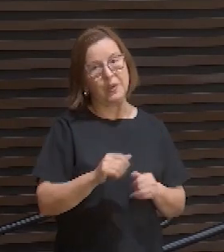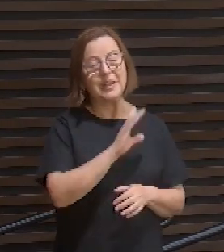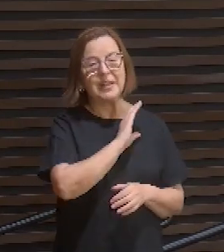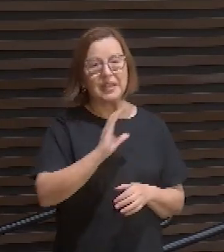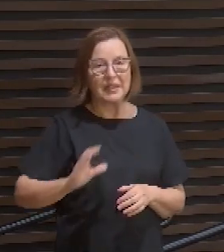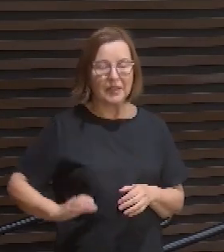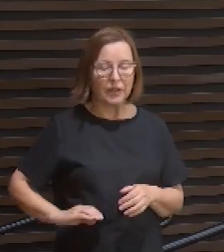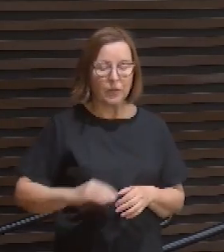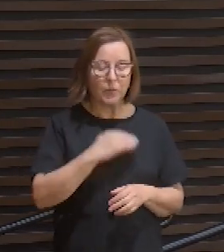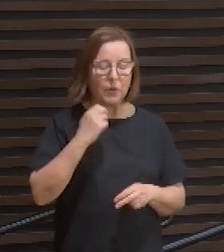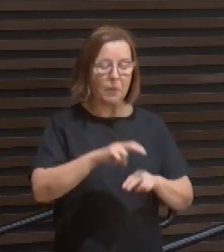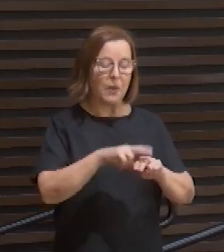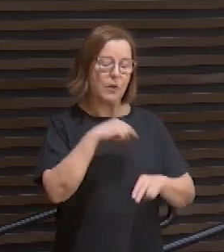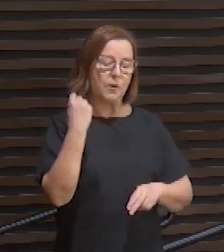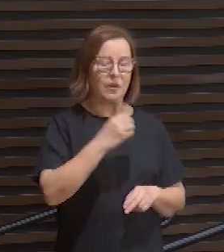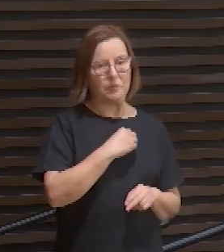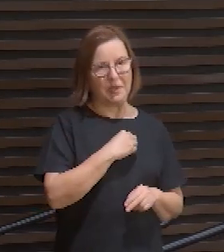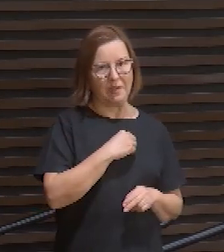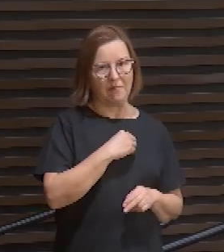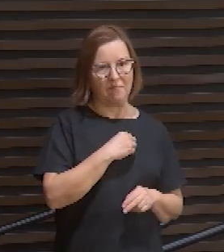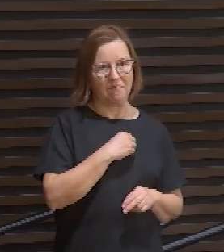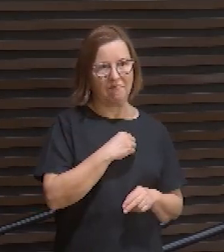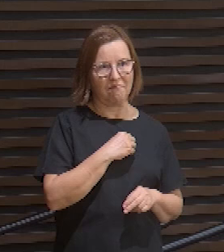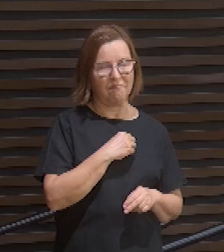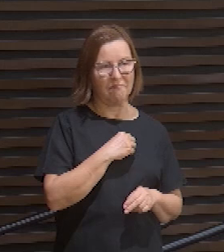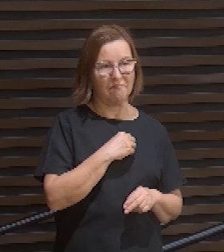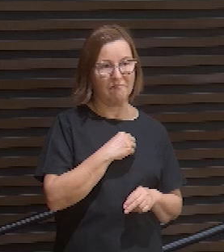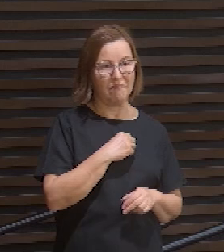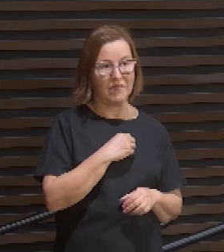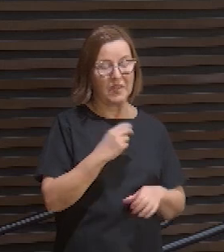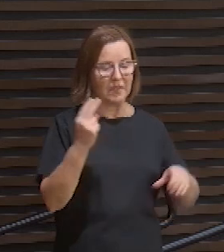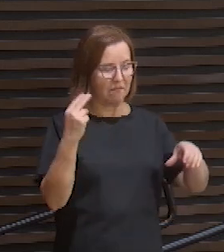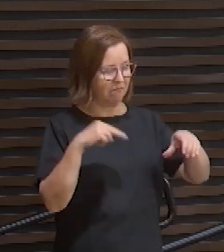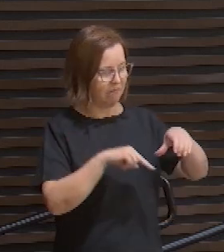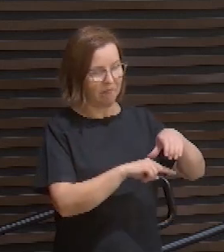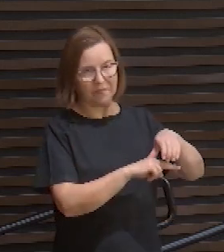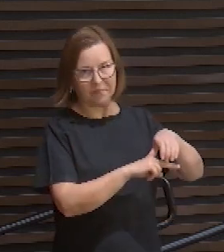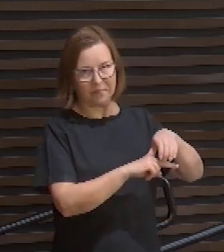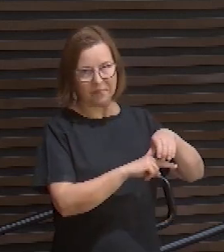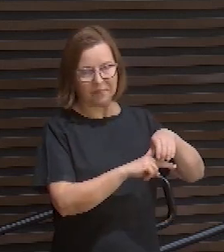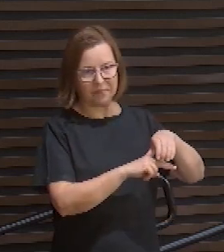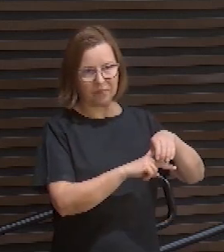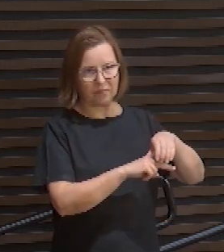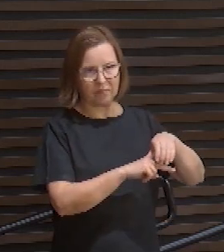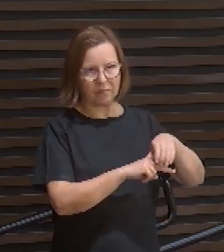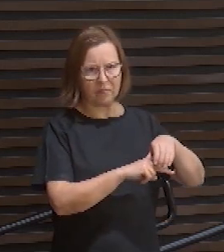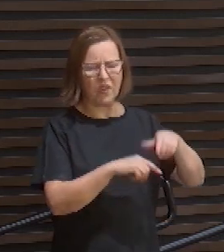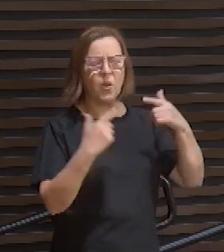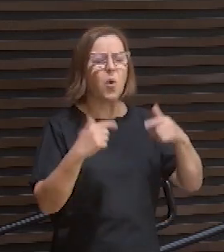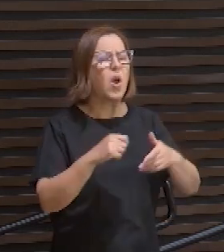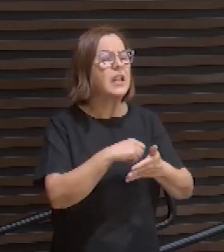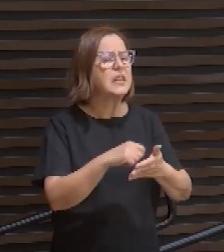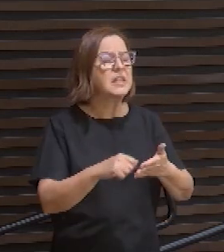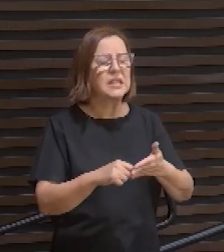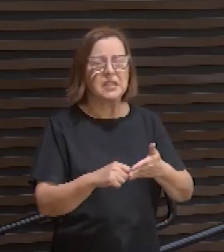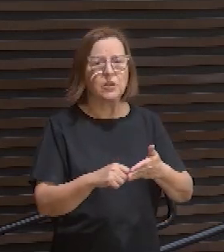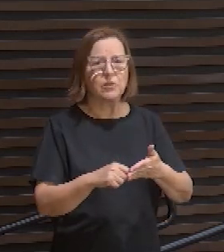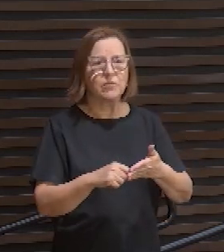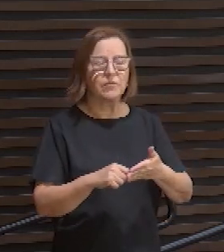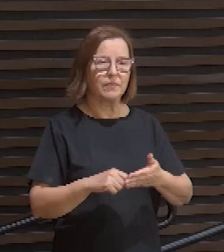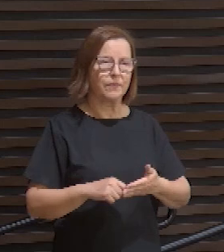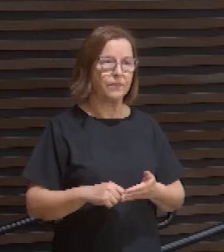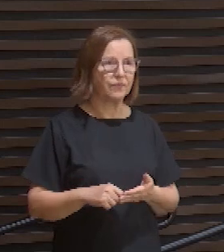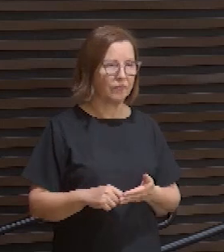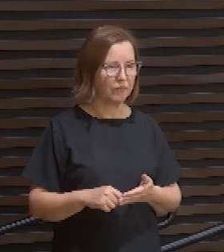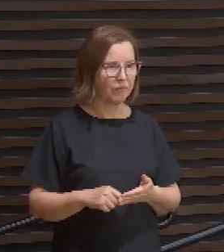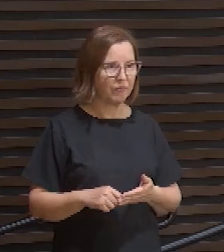as Escrituras. E ele foi sepultado. Aonde que está escrito isso, que ele foi sepultado? Eu convido